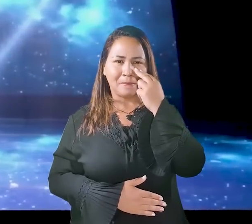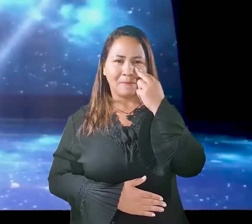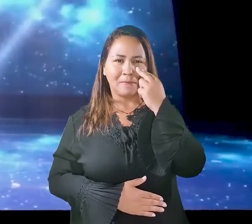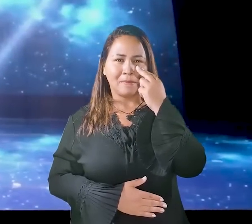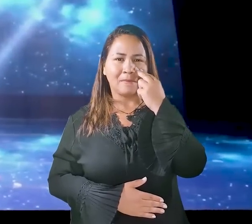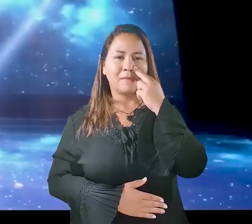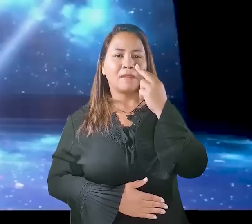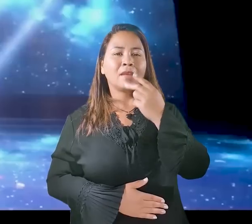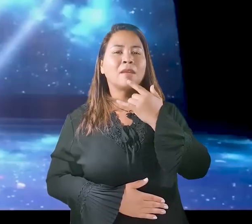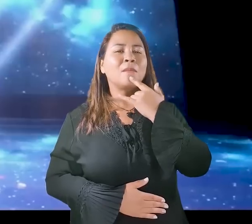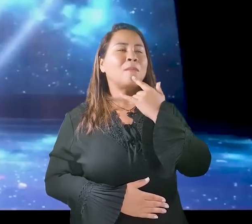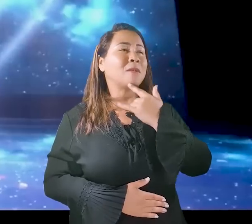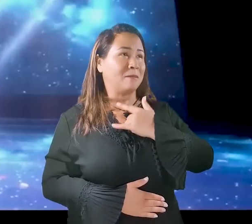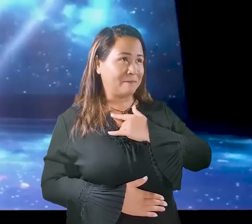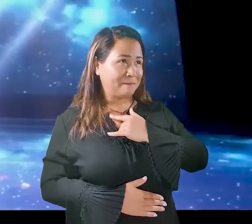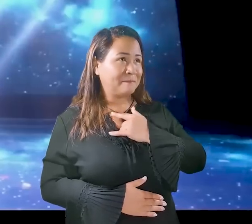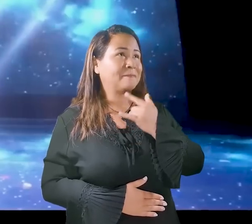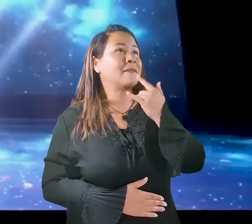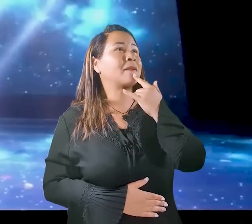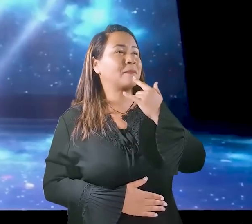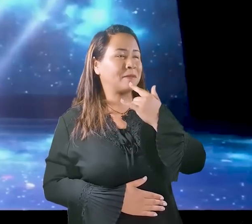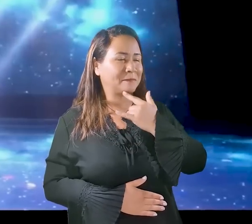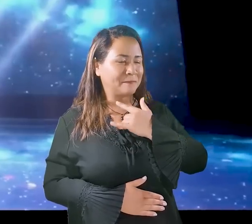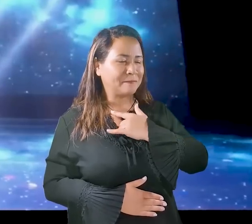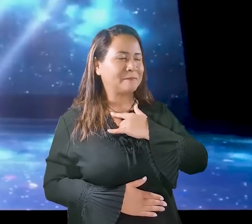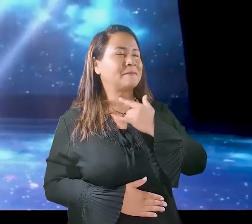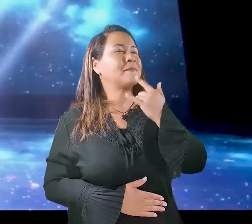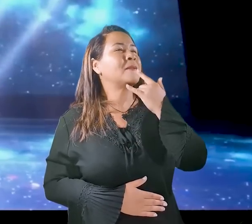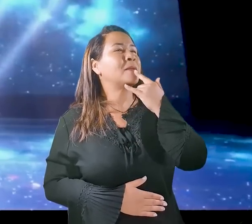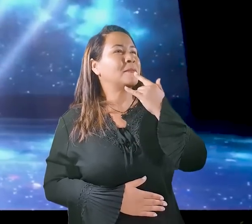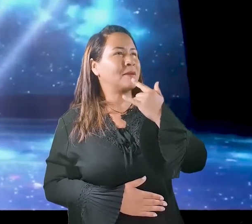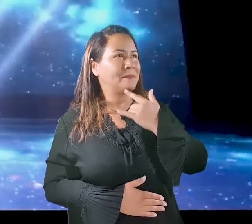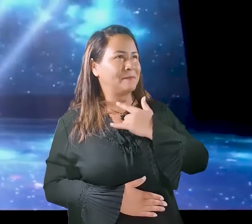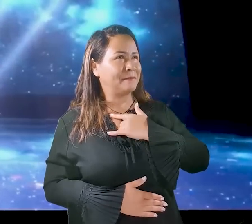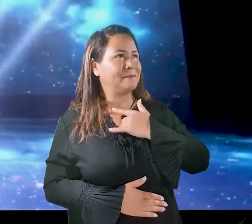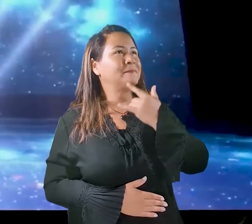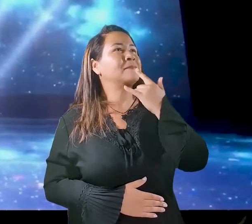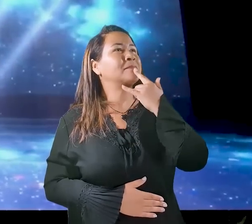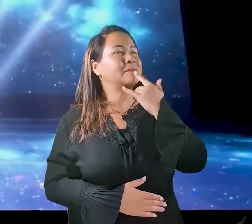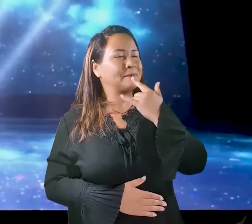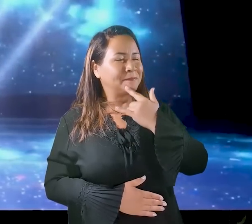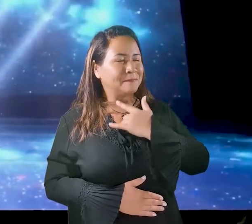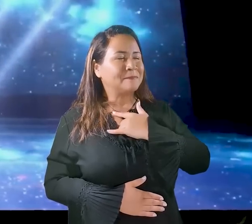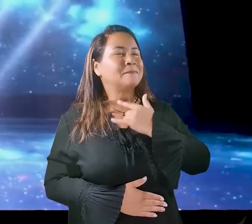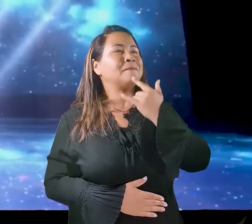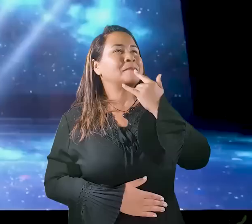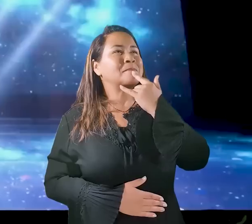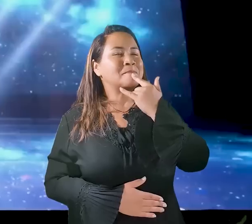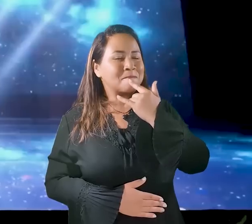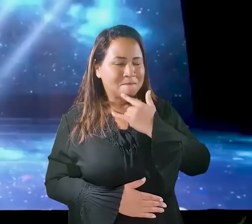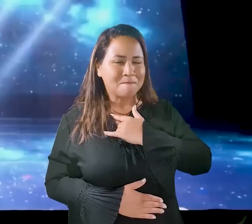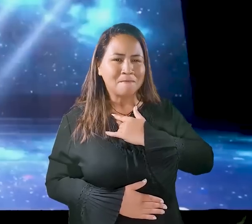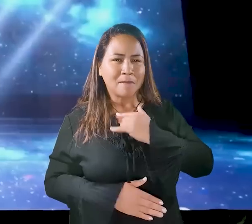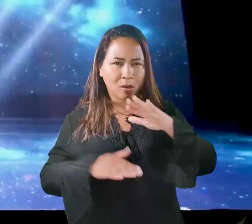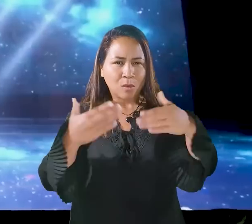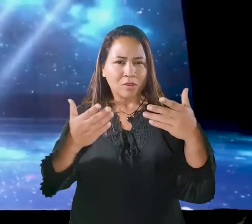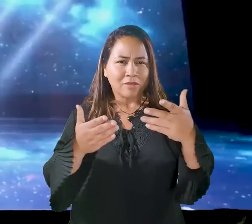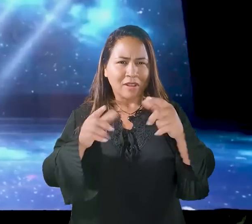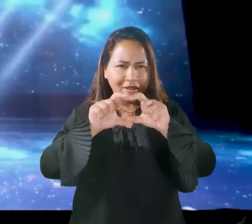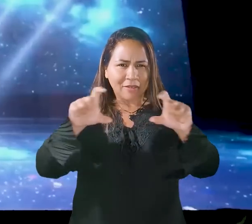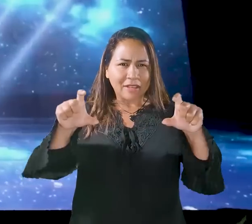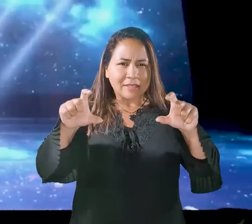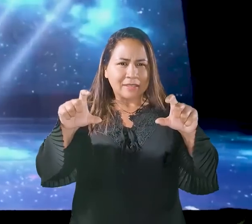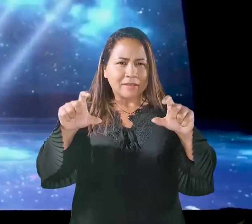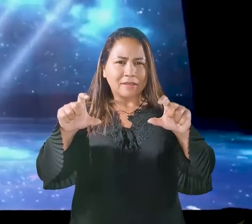amo, eu me amo, eu me amo, eu me amo, eu me amo. Quando você diz eu me amo,